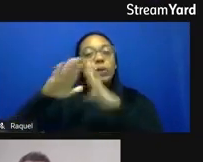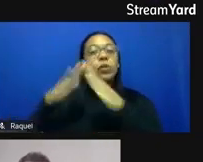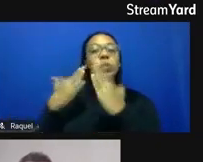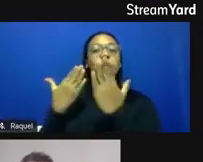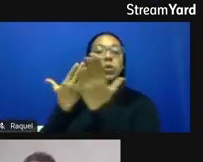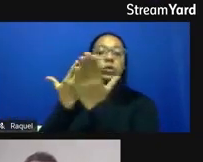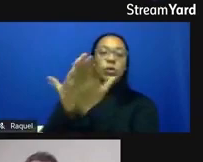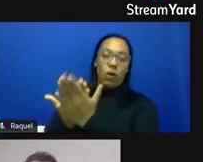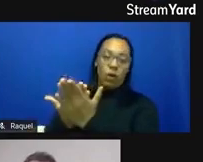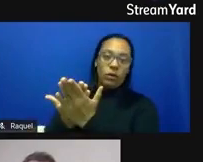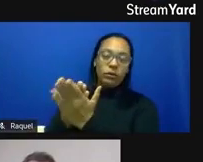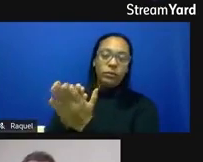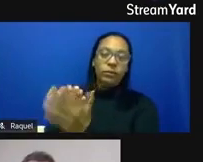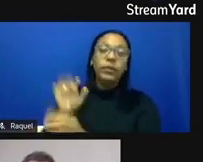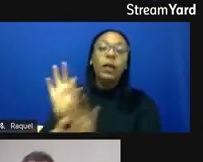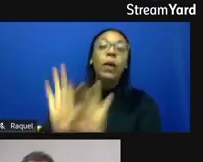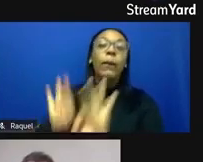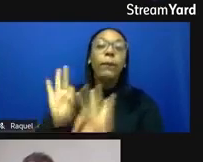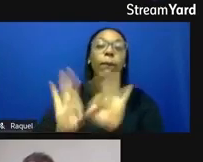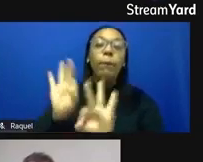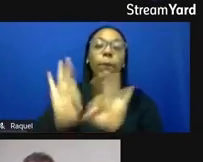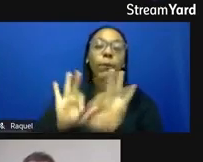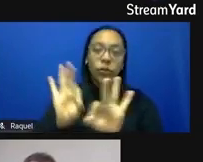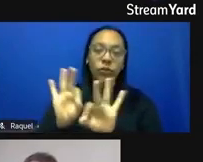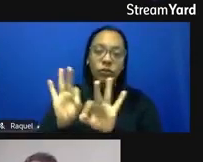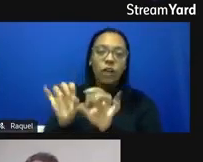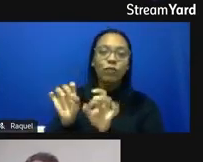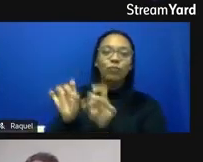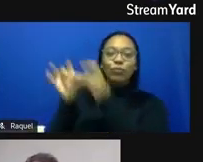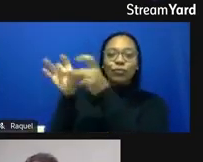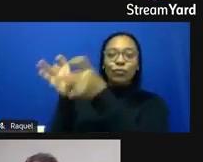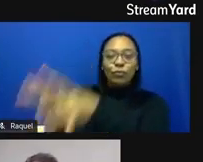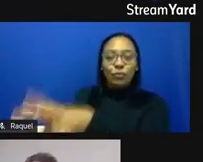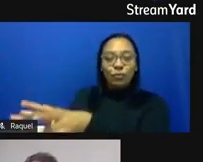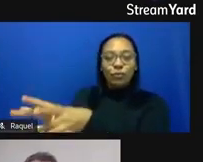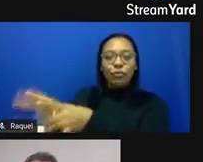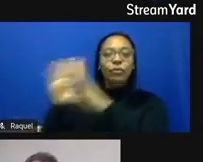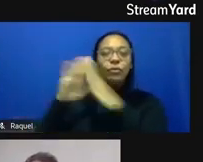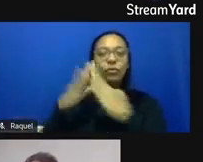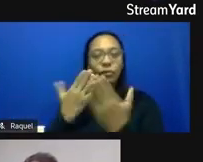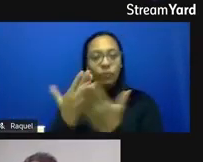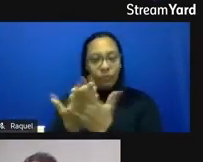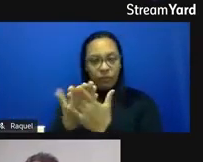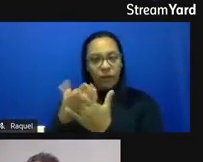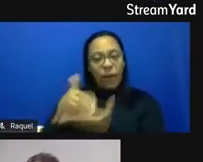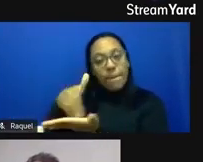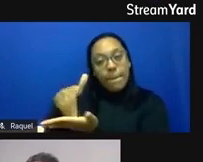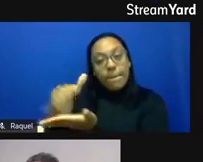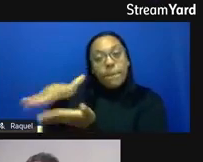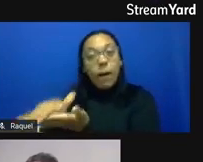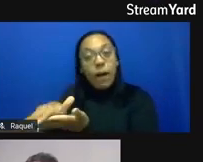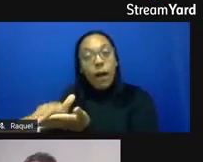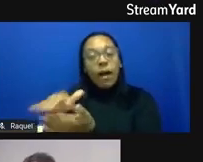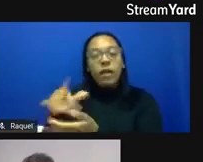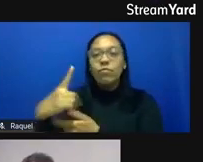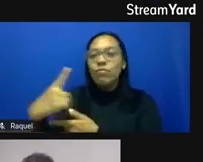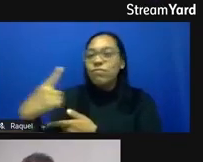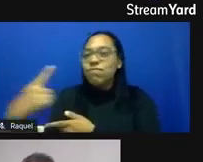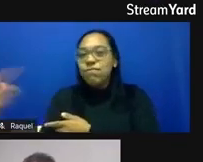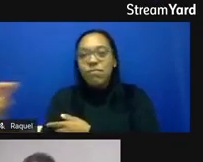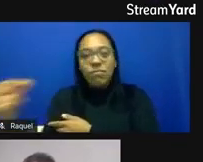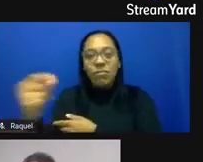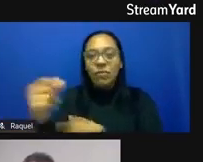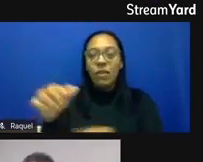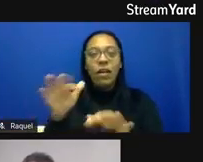exemplo, o projeto de combate à evasão escolar. Evasão é abandono da escola, né? Pessoas que deixam de estudar,